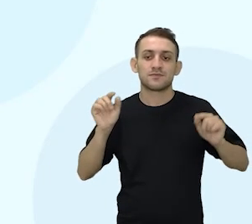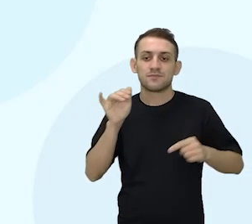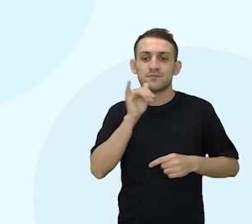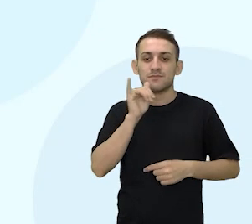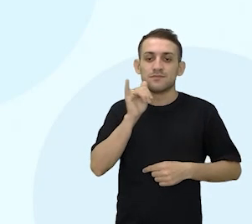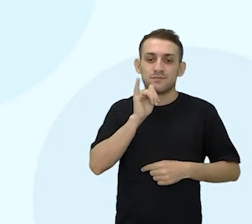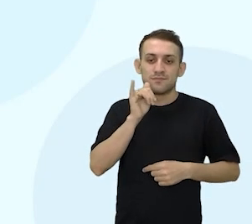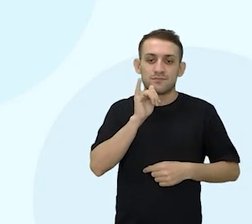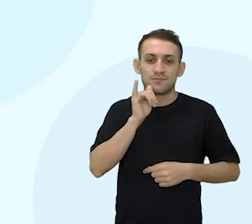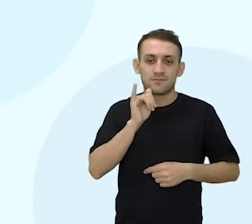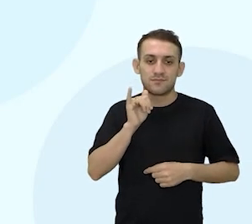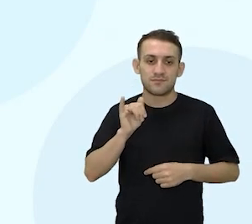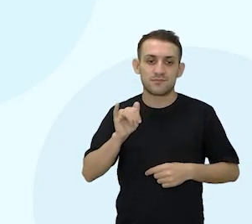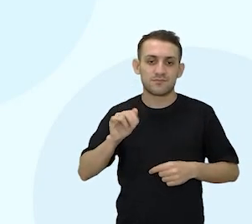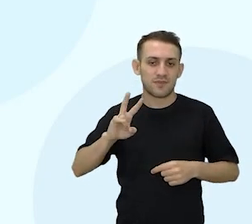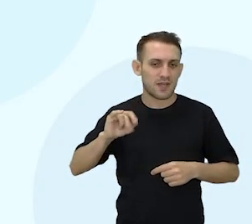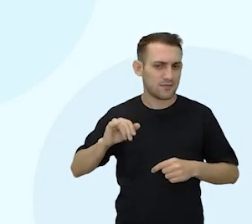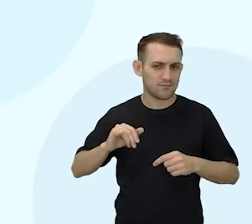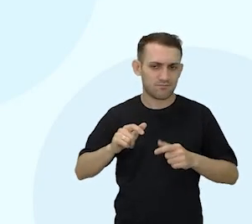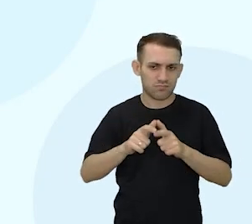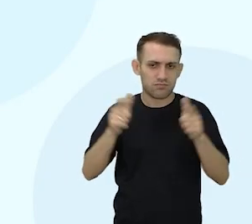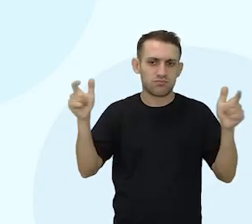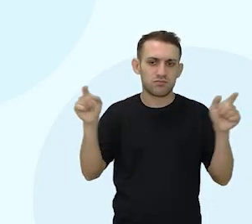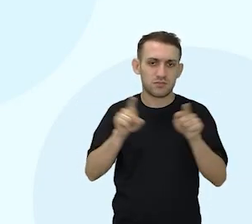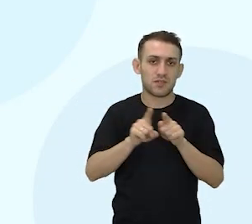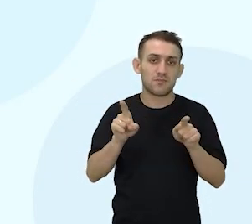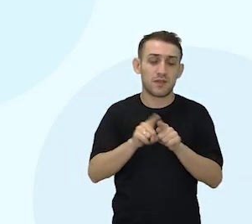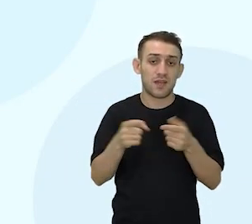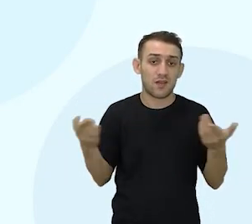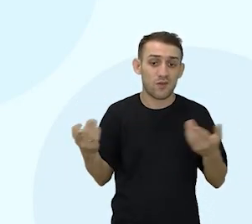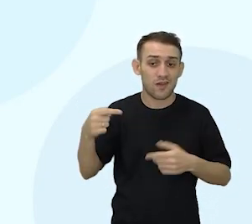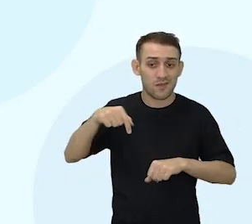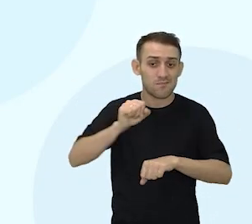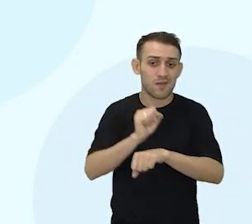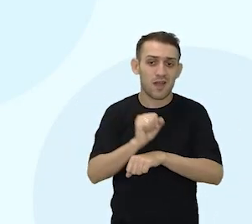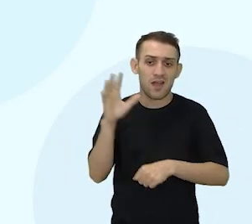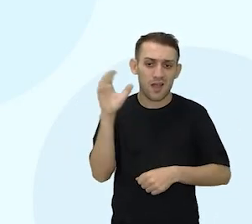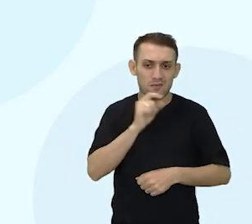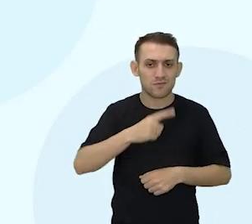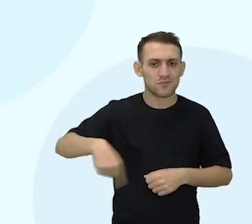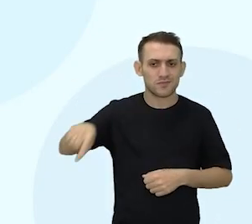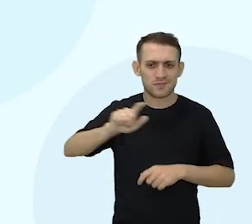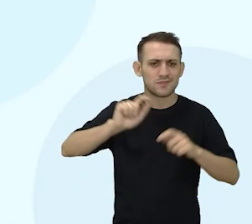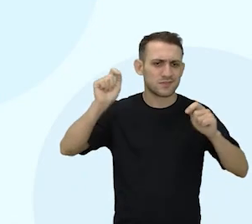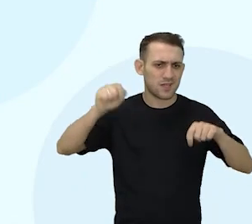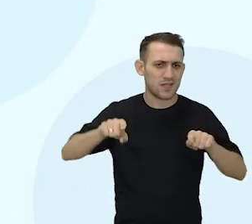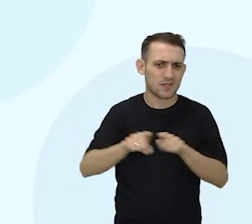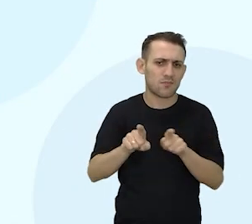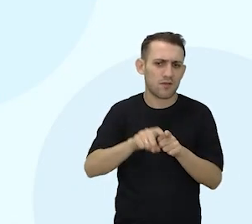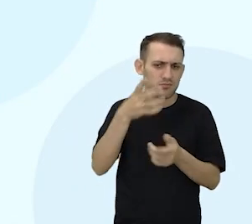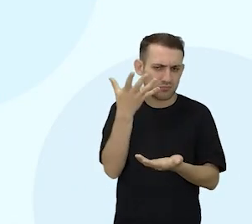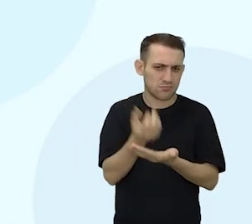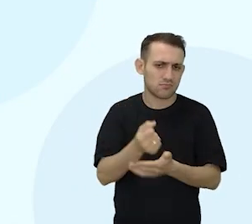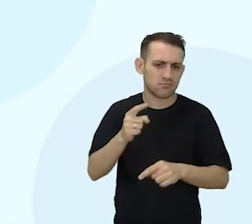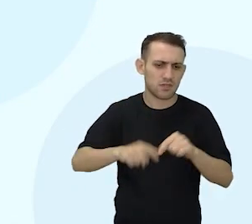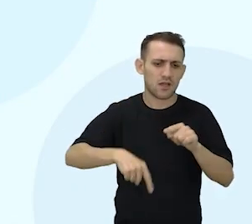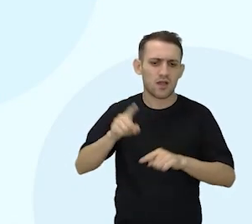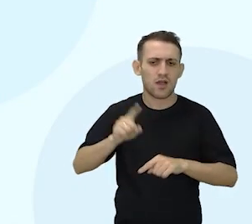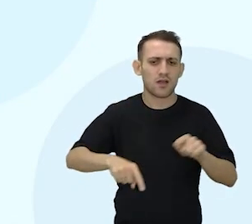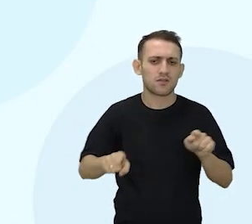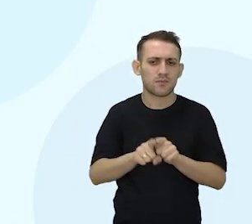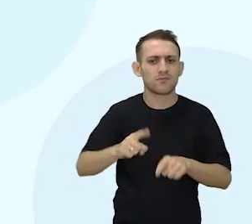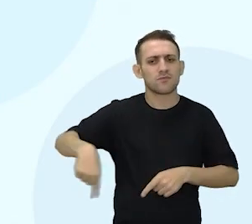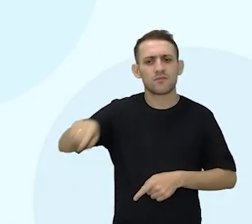e a quantidade vai aumentando cada vez mais, né? Pessoal, eu vou parar aqui rapidinho, vocês podem depois também baixar, né,